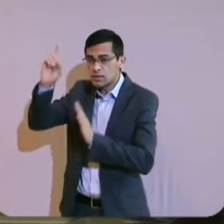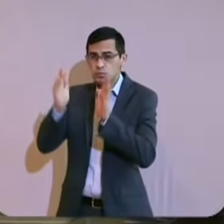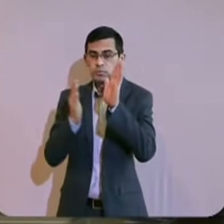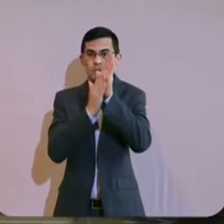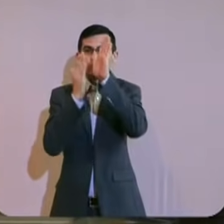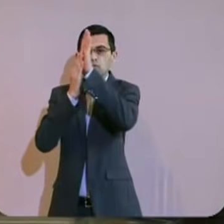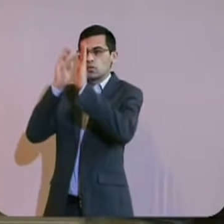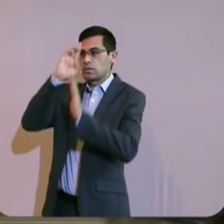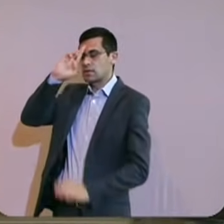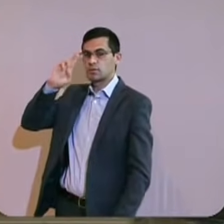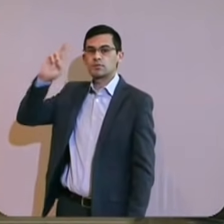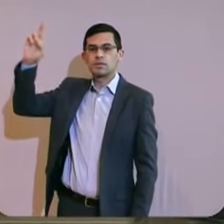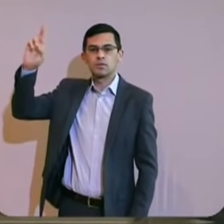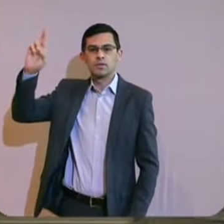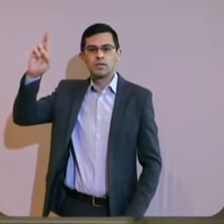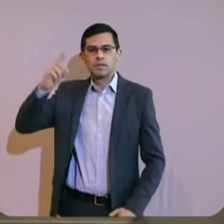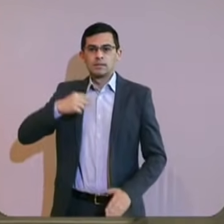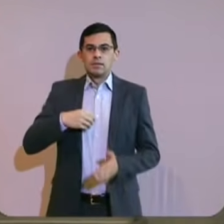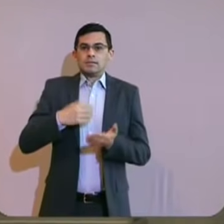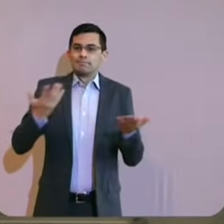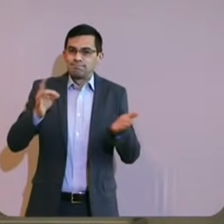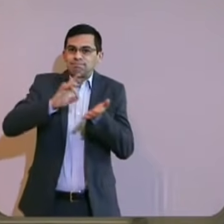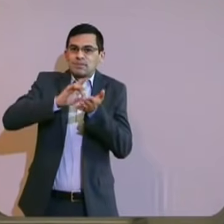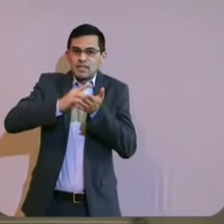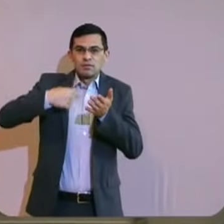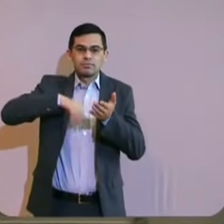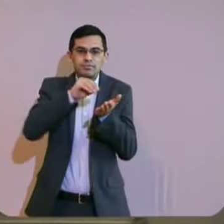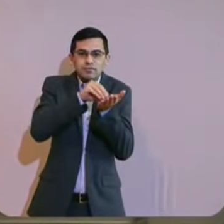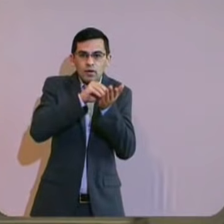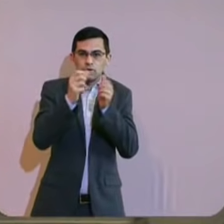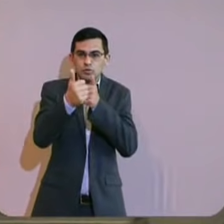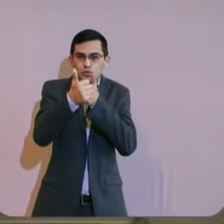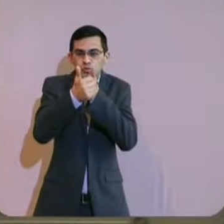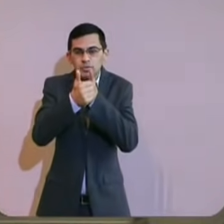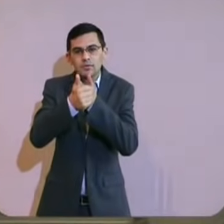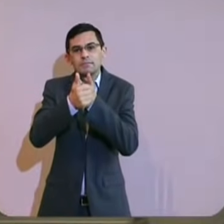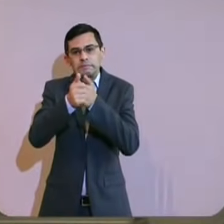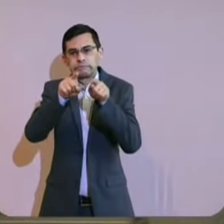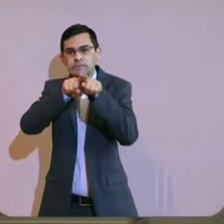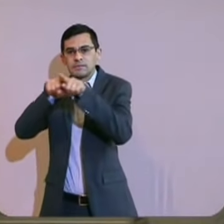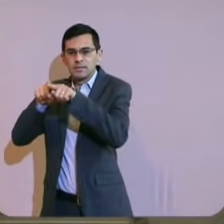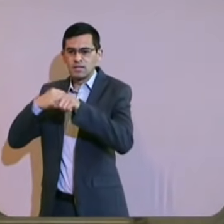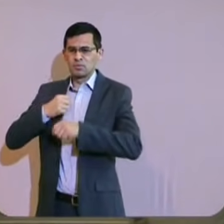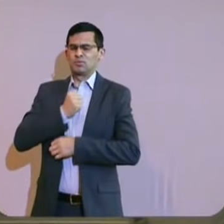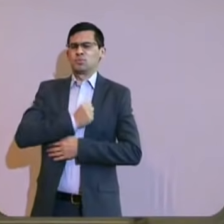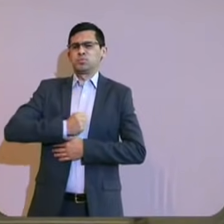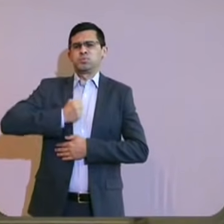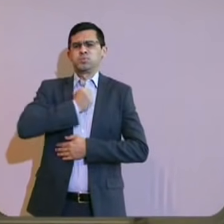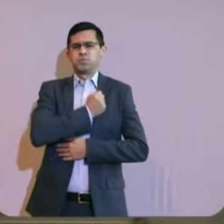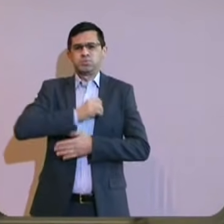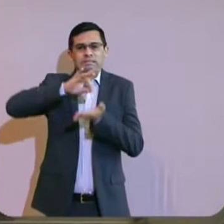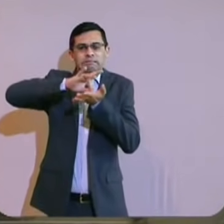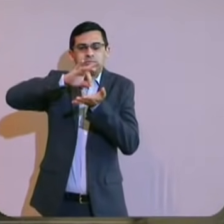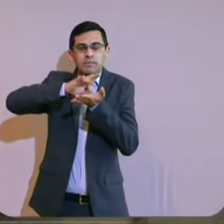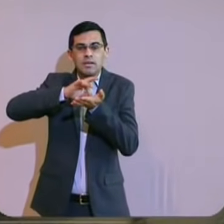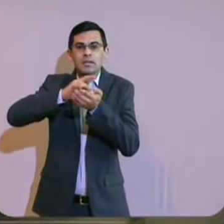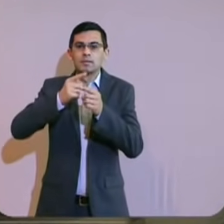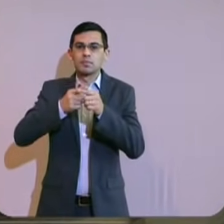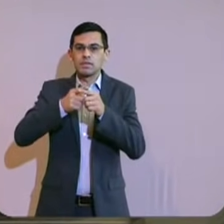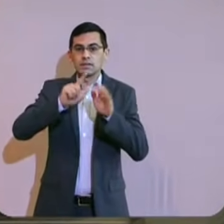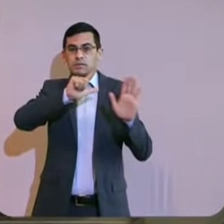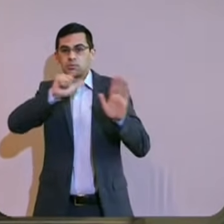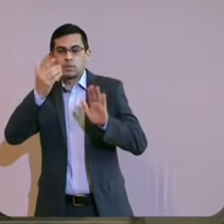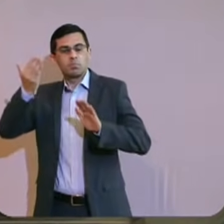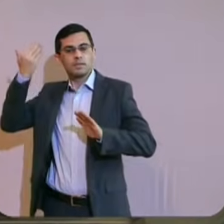louvor a Deus. Que falta faz a gente estar junto com os irmãos, né? Fala a verdade, eu estou com uma saudade danada, porque